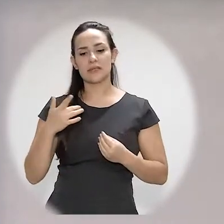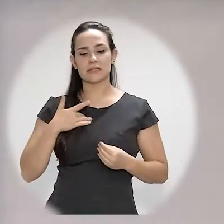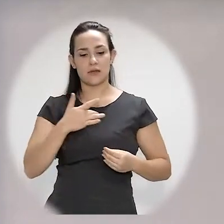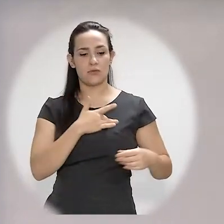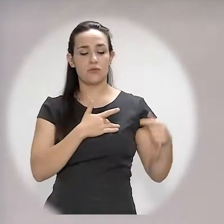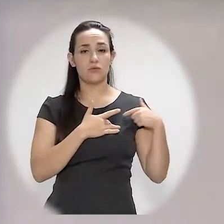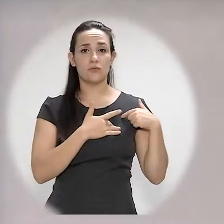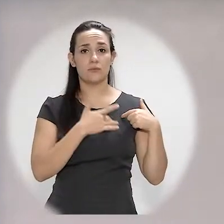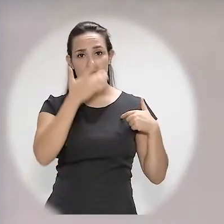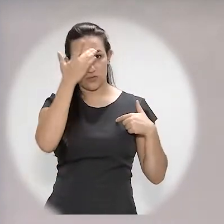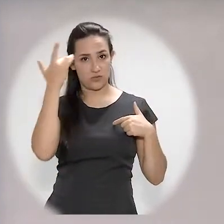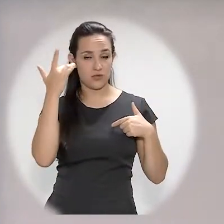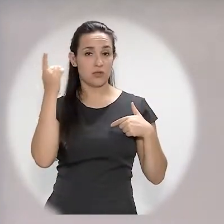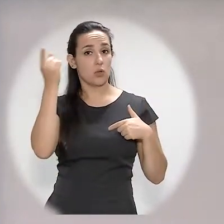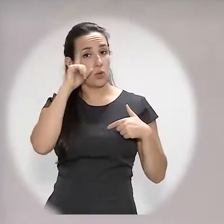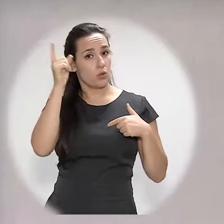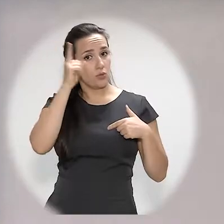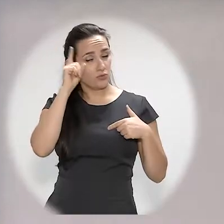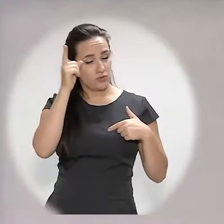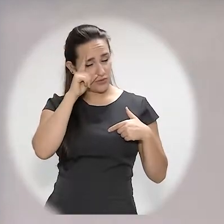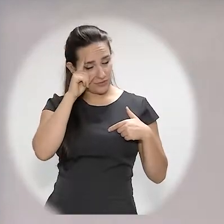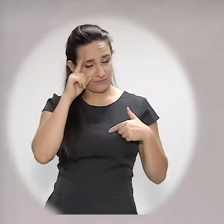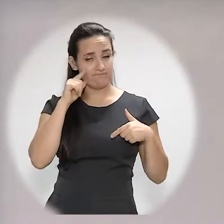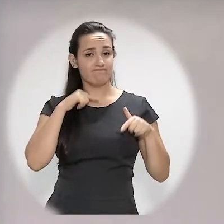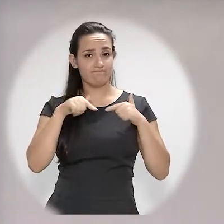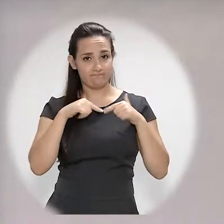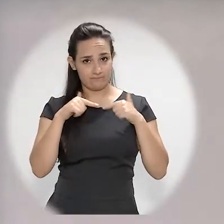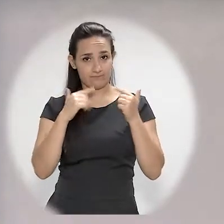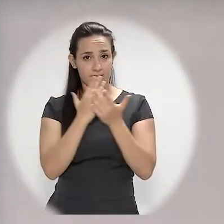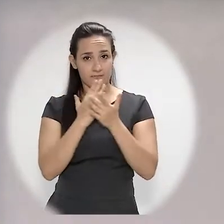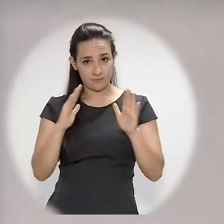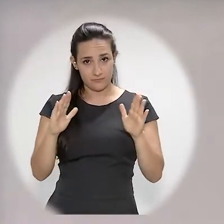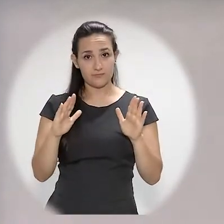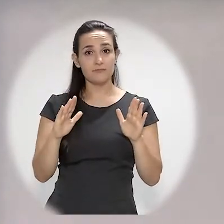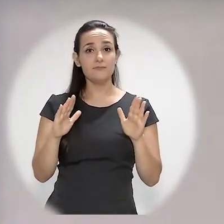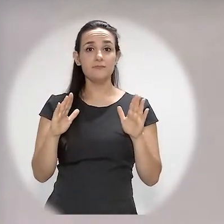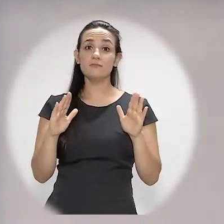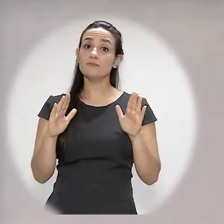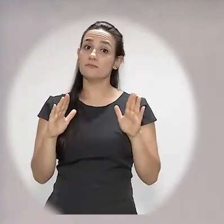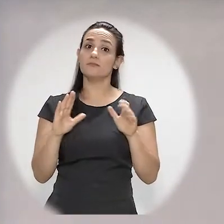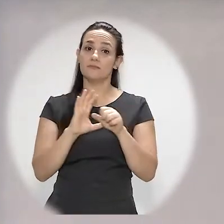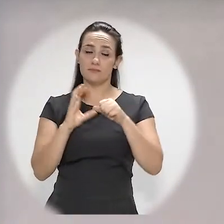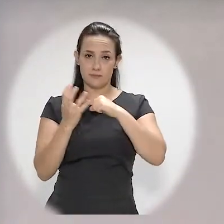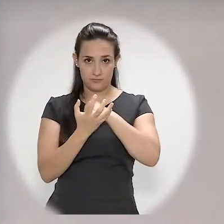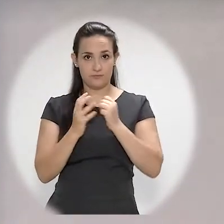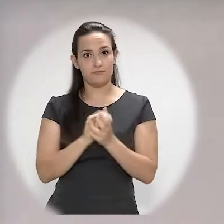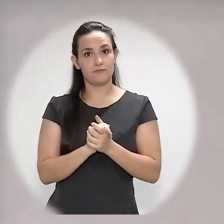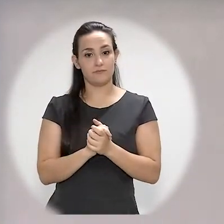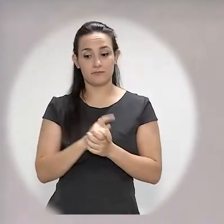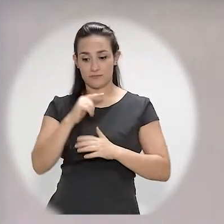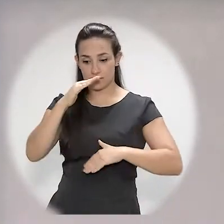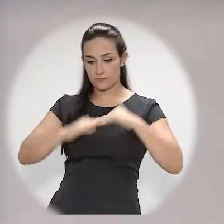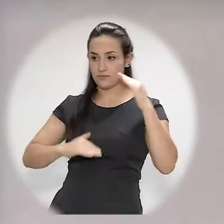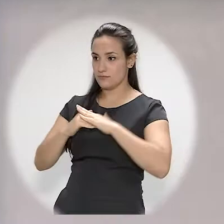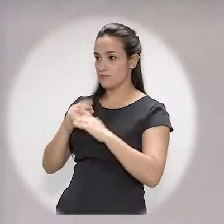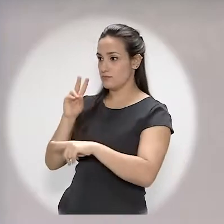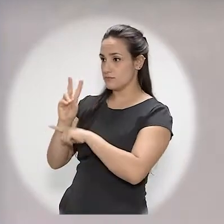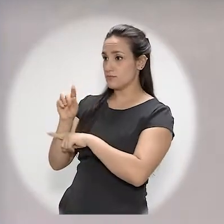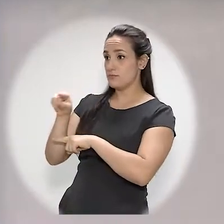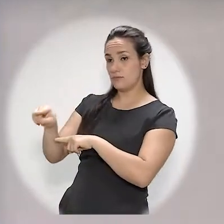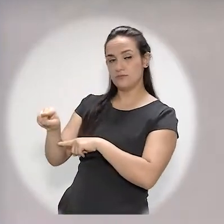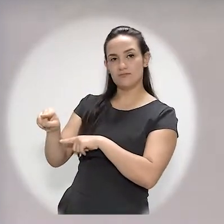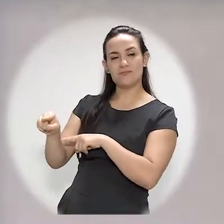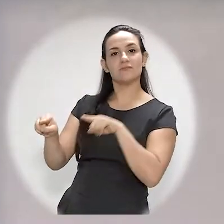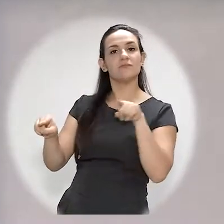saúde de quem está diariamente no combate ao coronavírus. O profissional que cuida da saúde do outro também